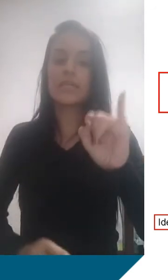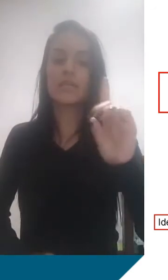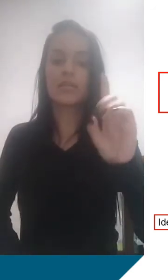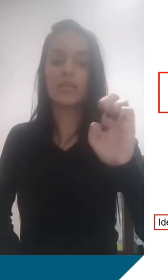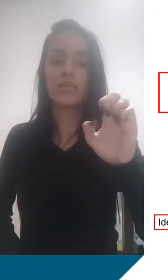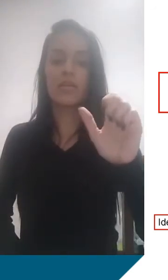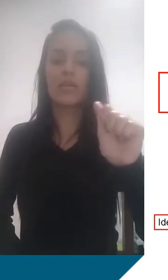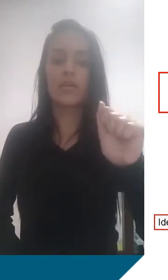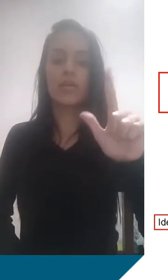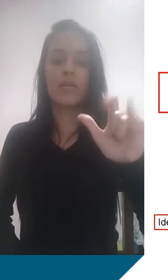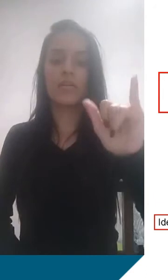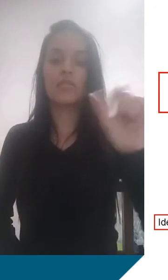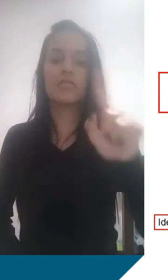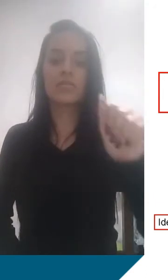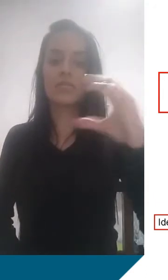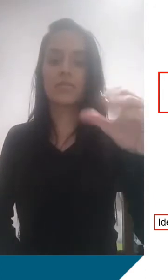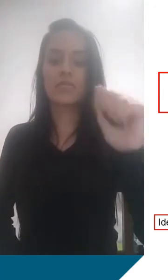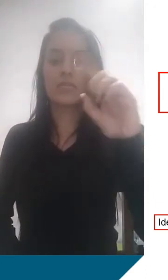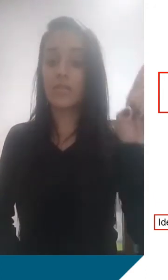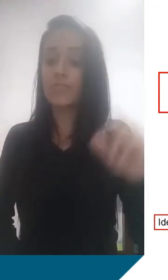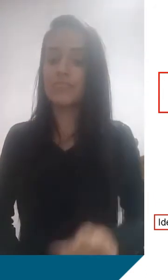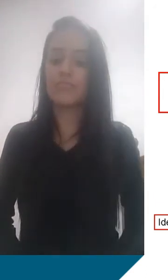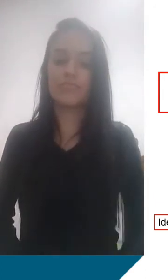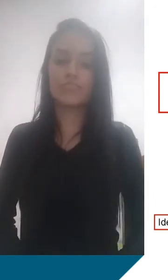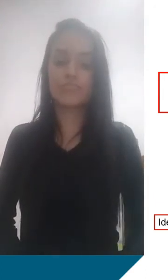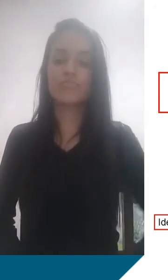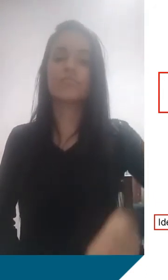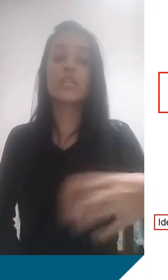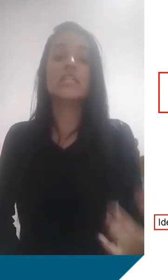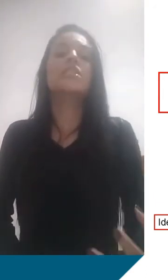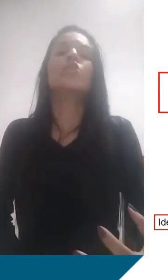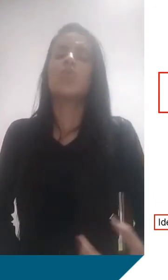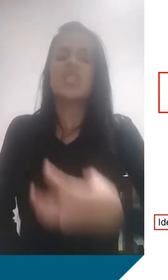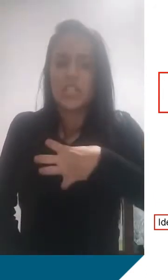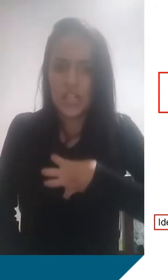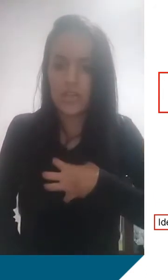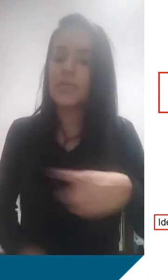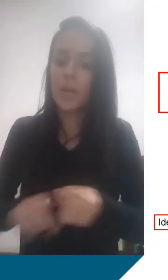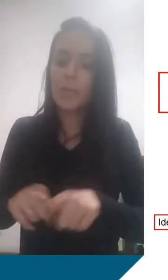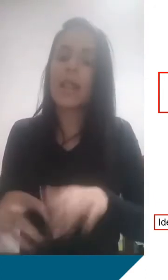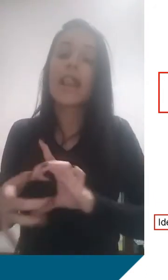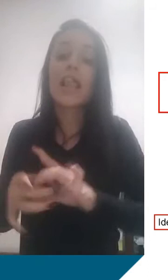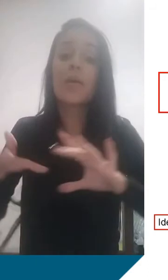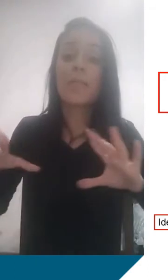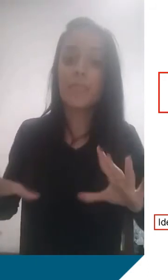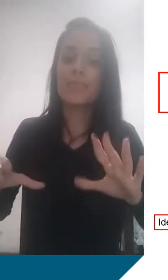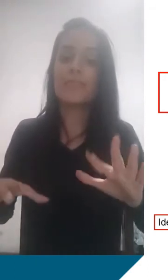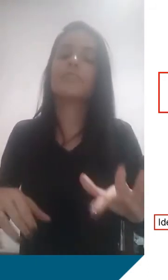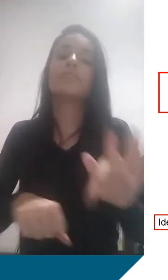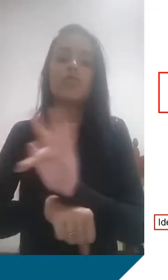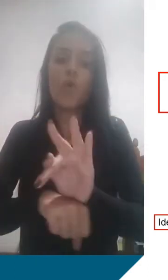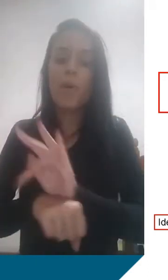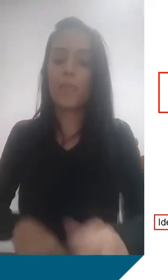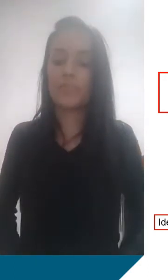outras características. Dentre elas, a idealização, o sentimentalismo e a liberdade formal. A